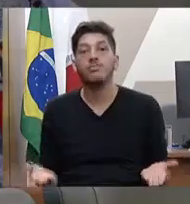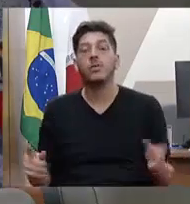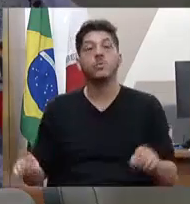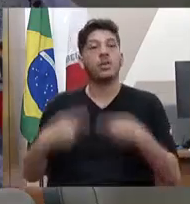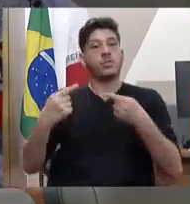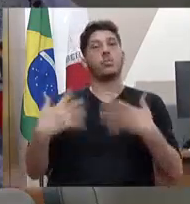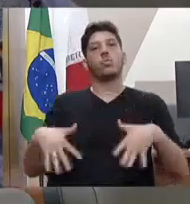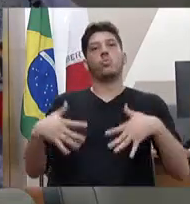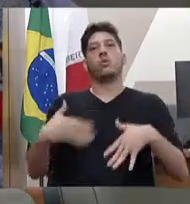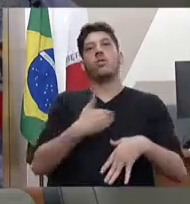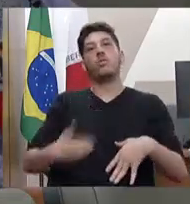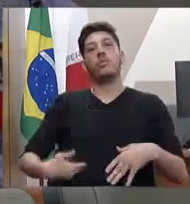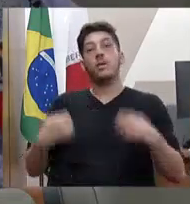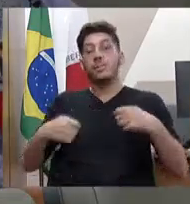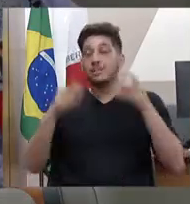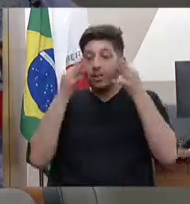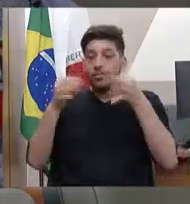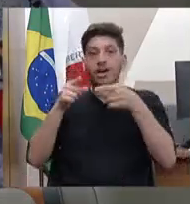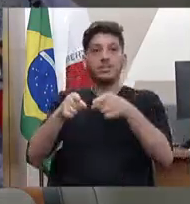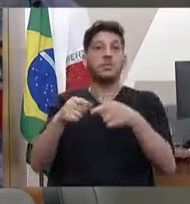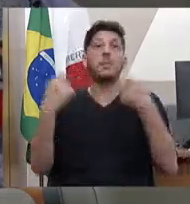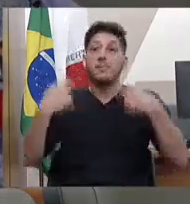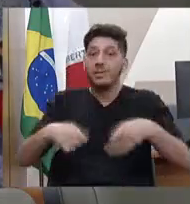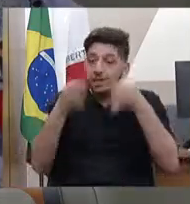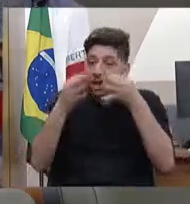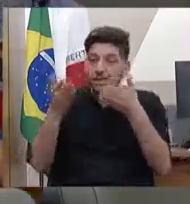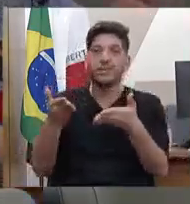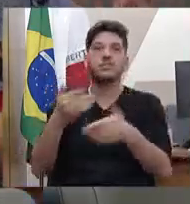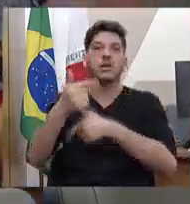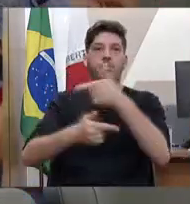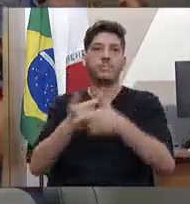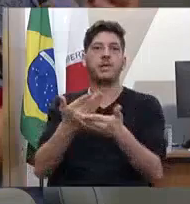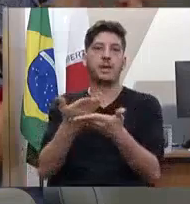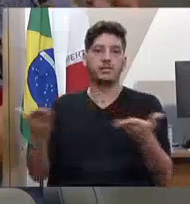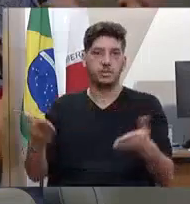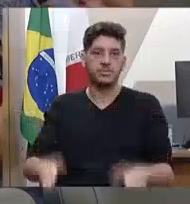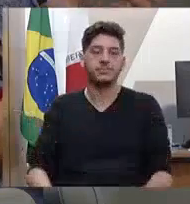tem que olhar os gestores Tem que olhar para os trabalhadores obrigado